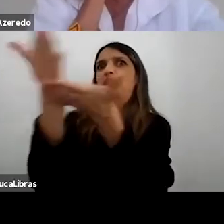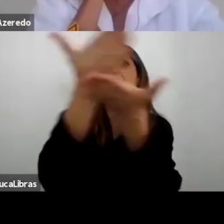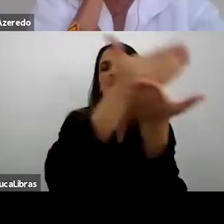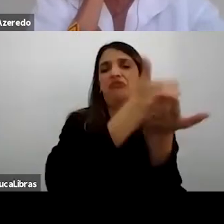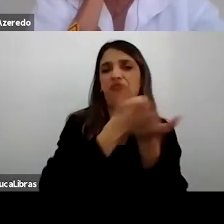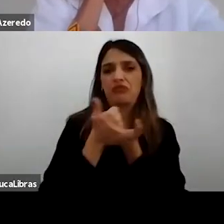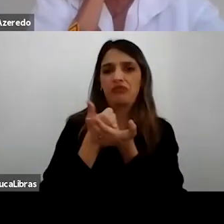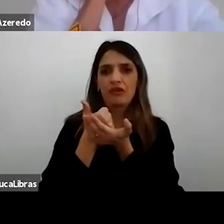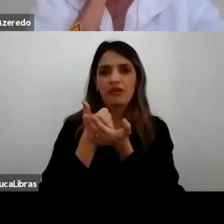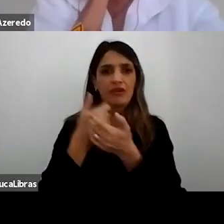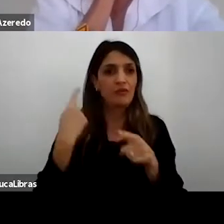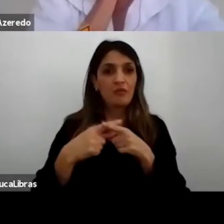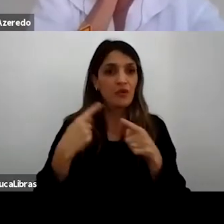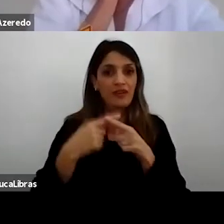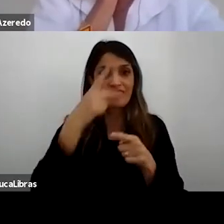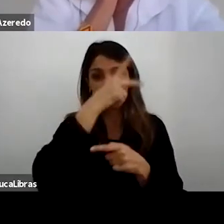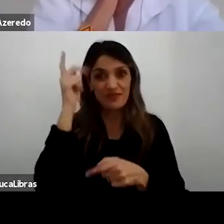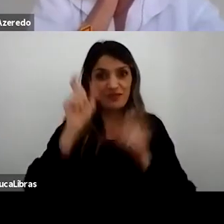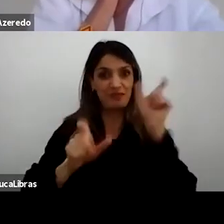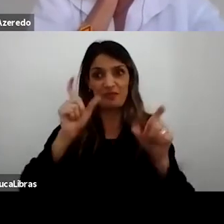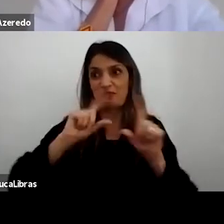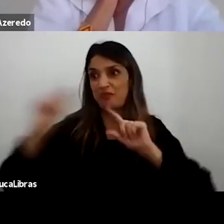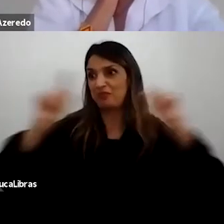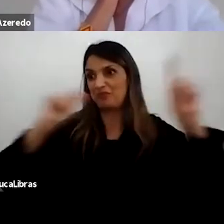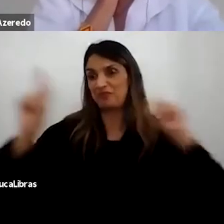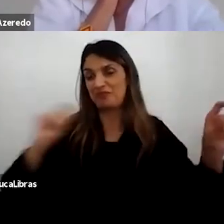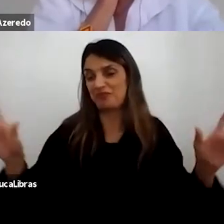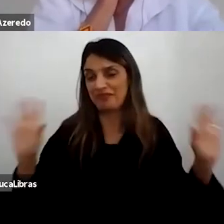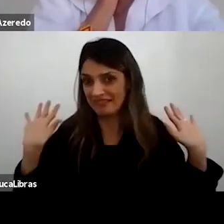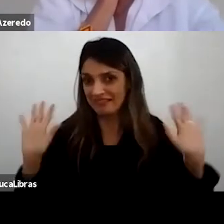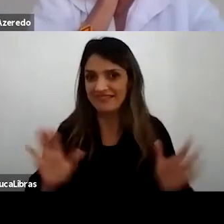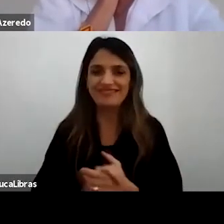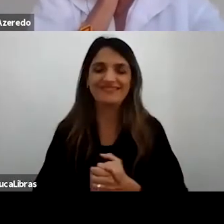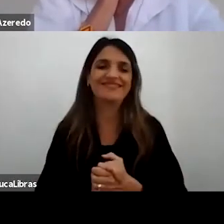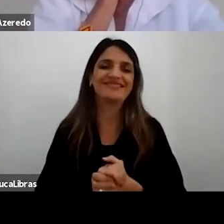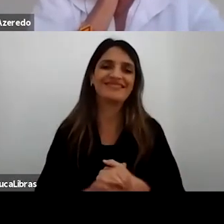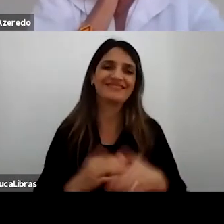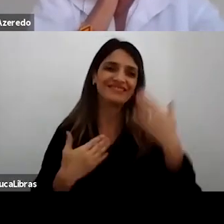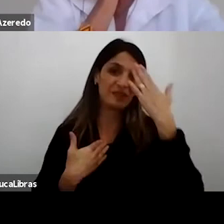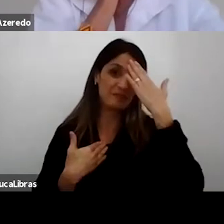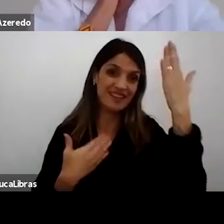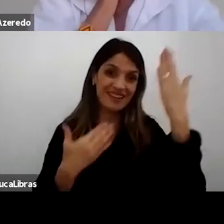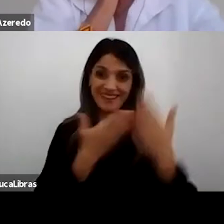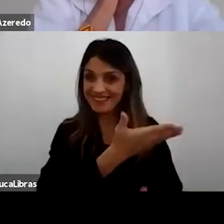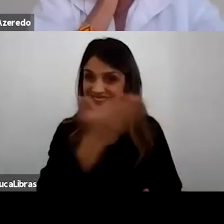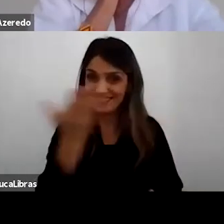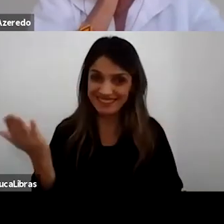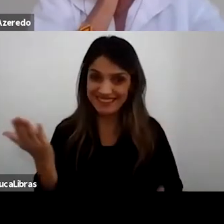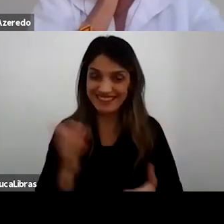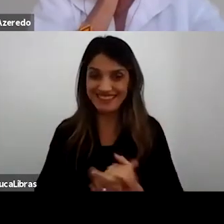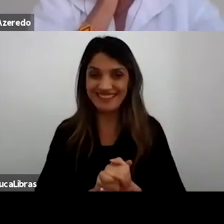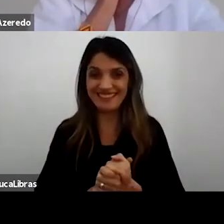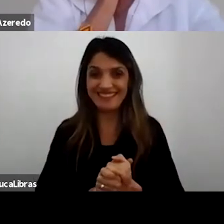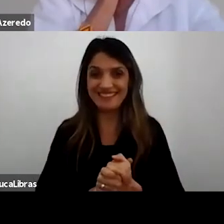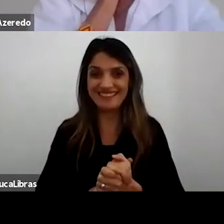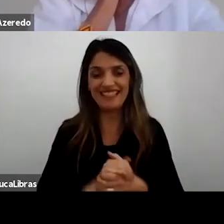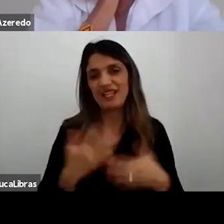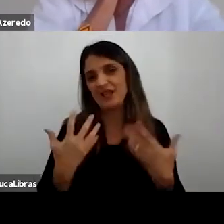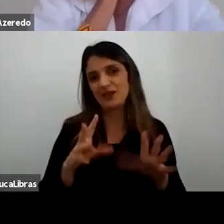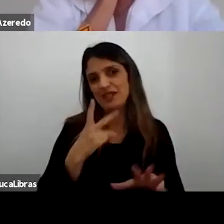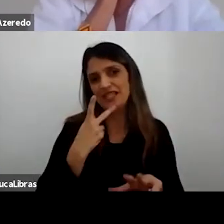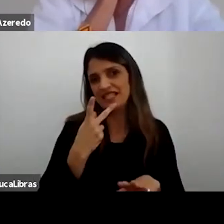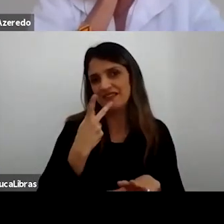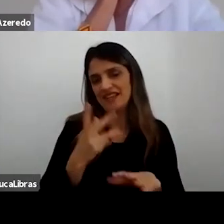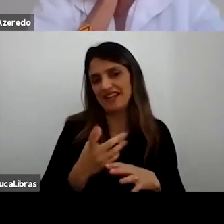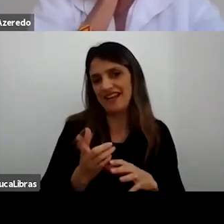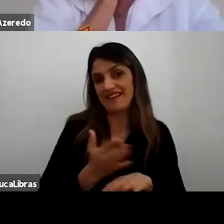dinheiro. Obrigada a todo mundo. Eu sei que eu bolei umas perguntas desafiadoras, eu não quis contar para vocês antes, que pegou